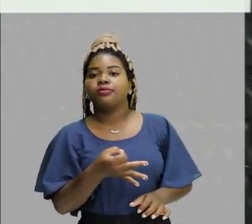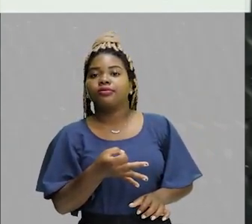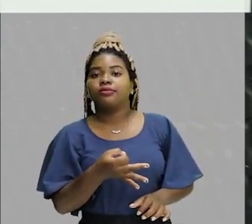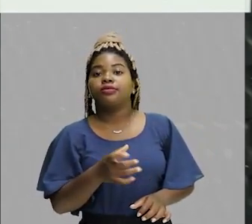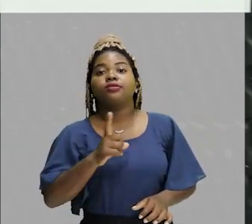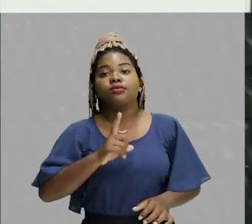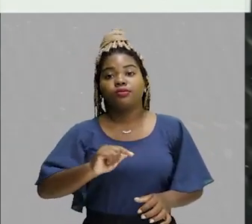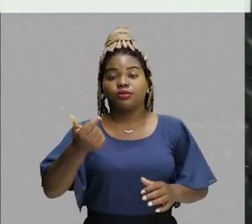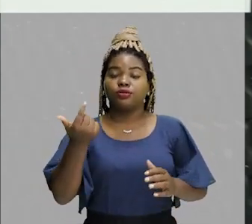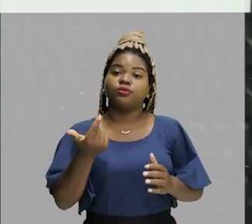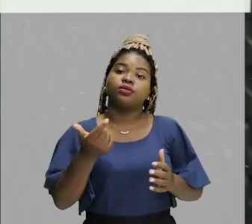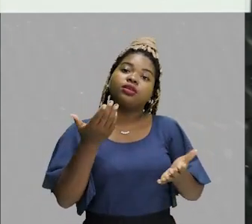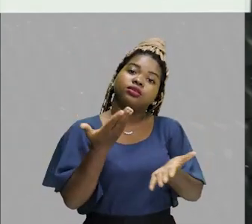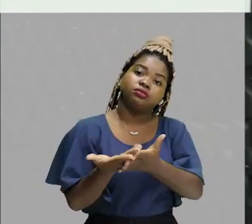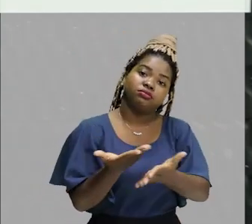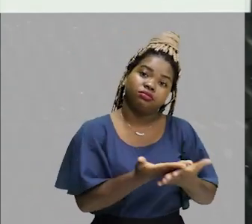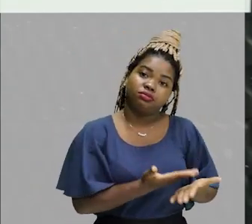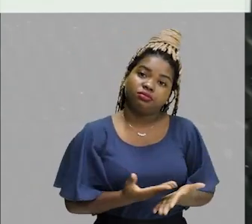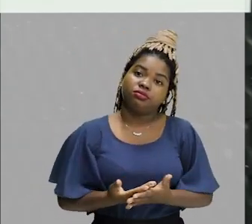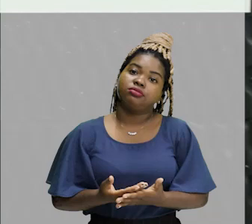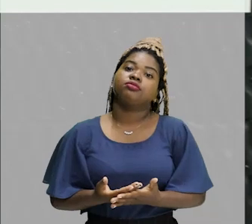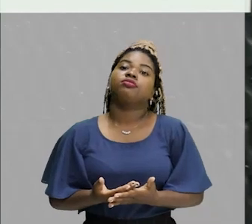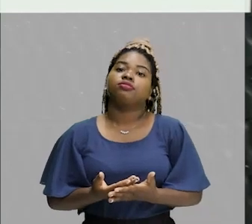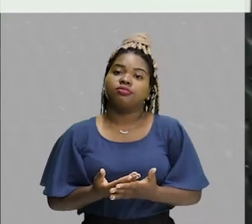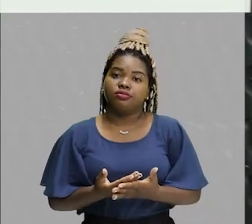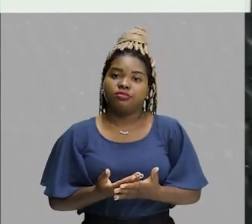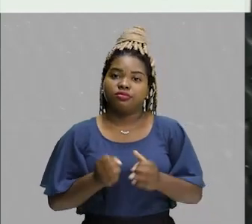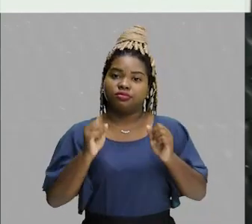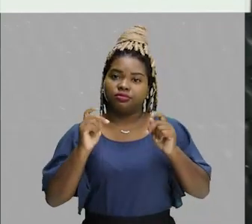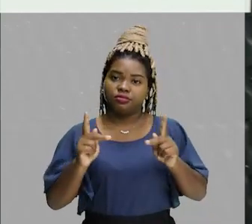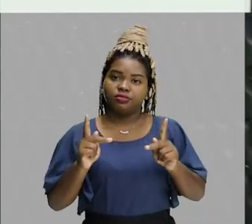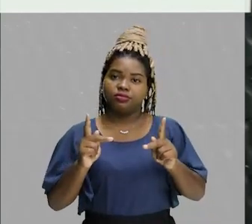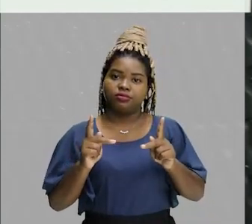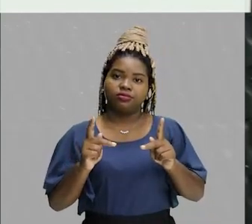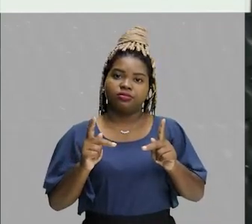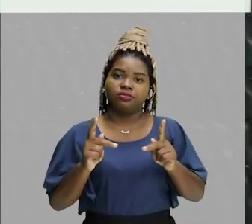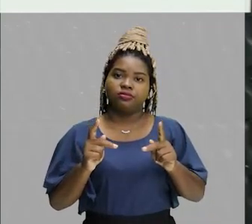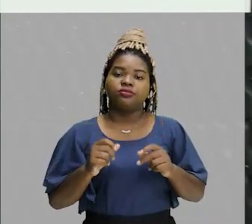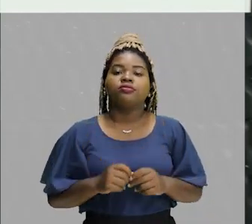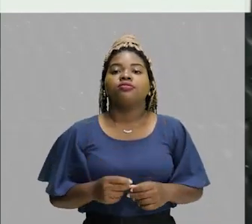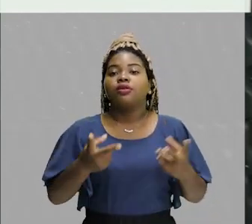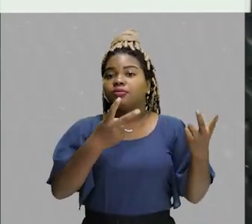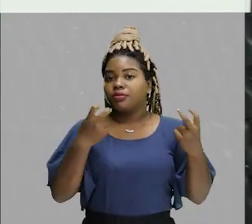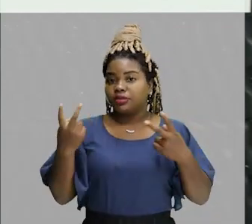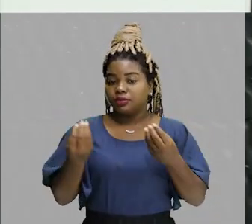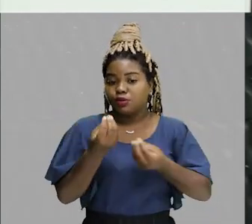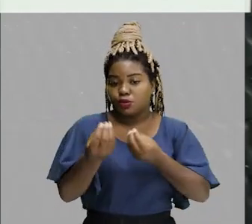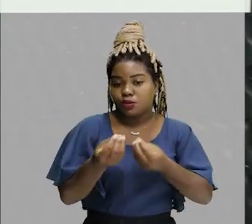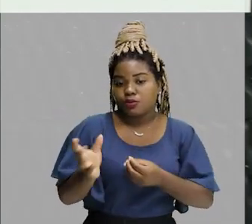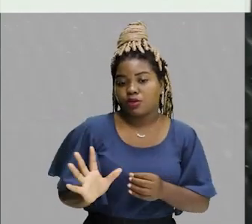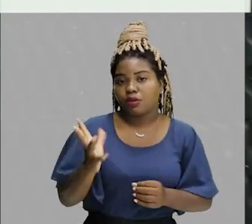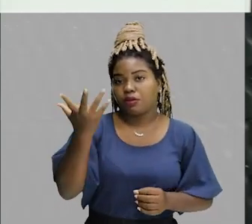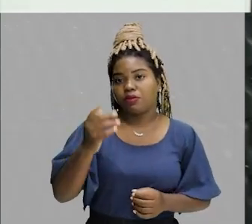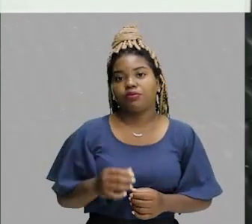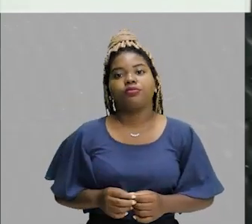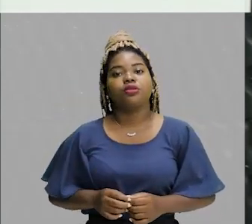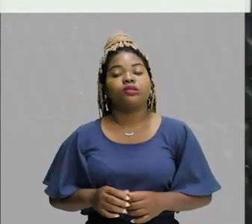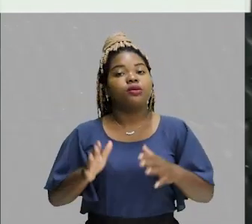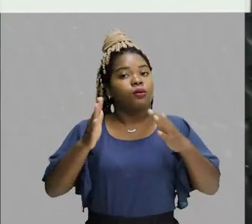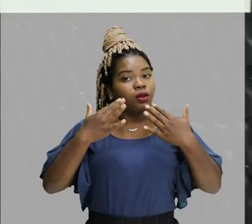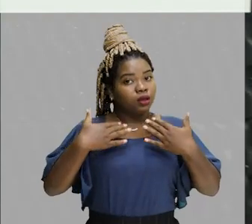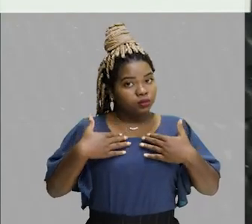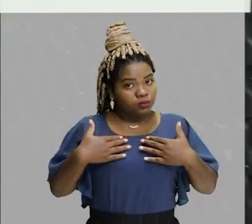aulas para poder estudar a forma como o silogismo dedutivo ele é construído especificamente, tá? Então tenha